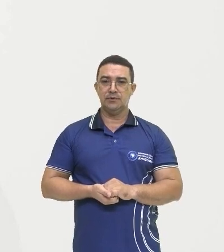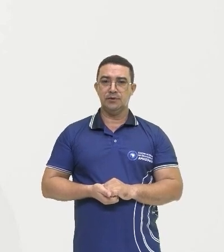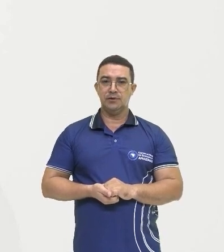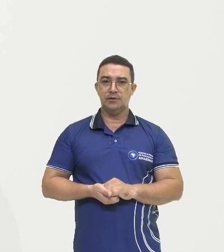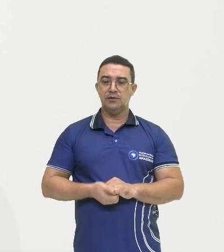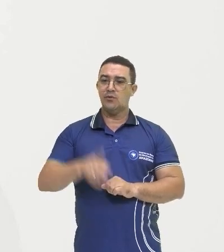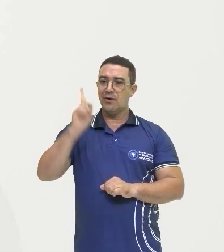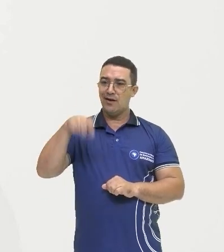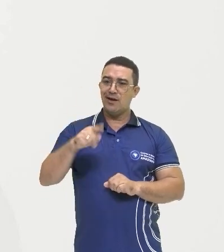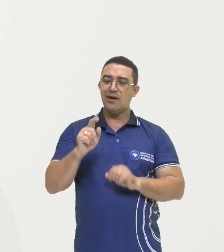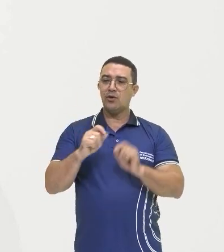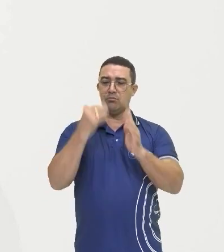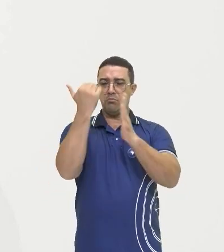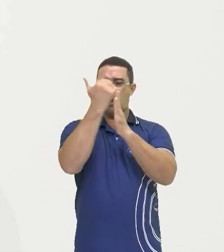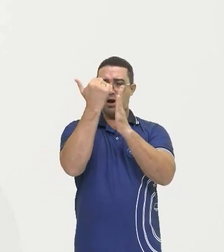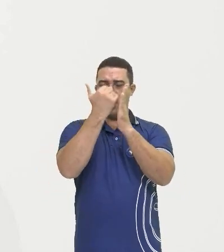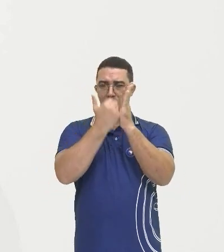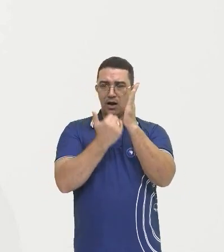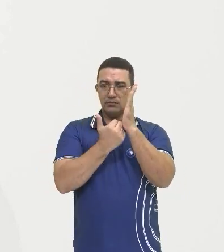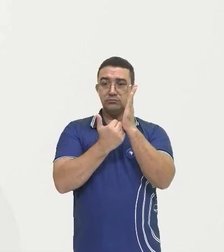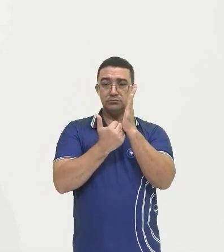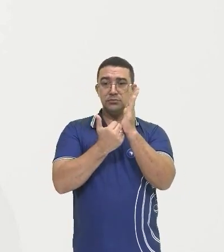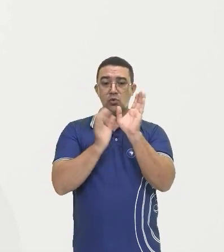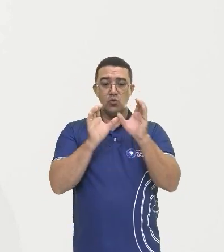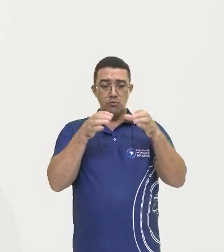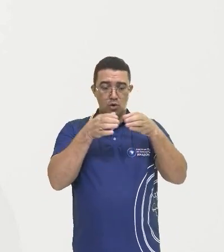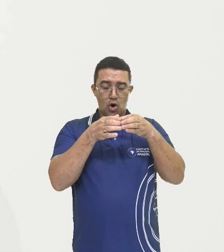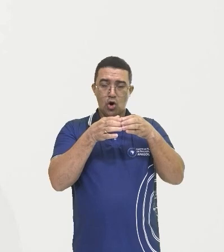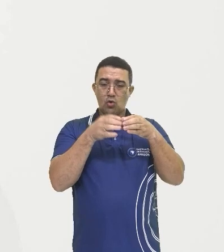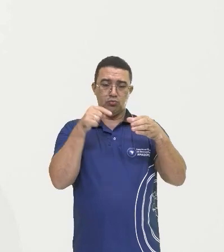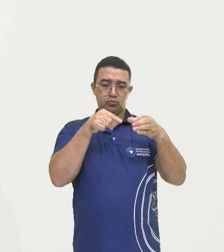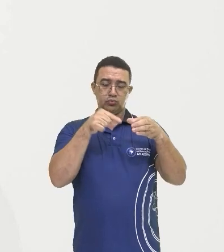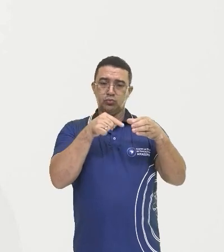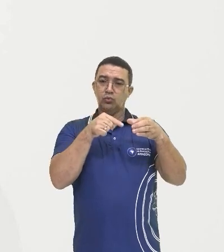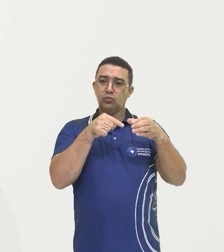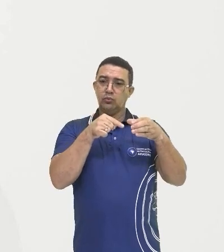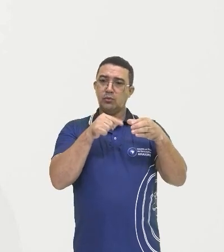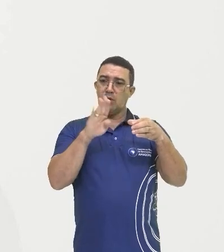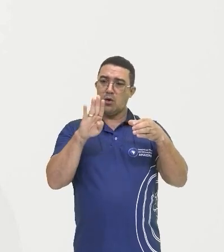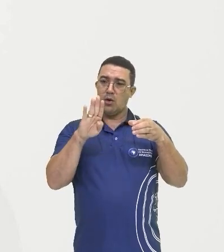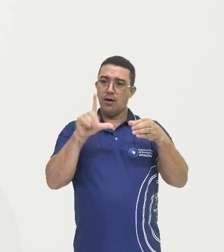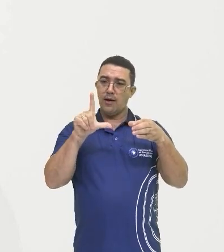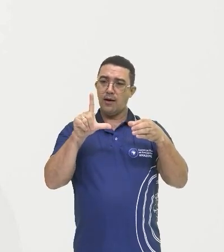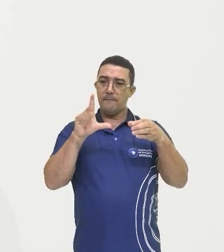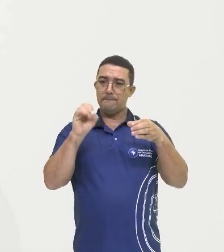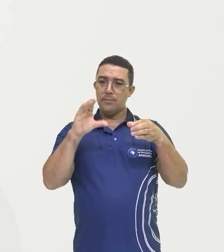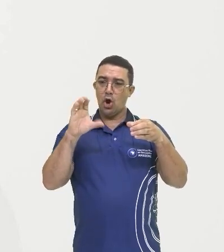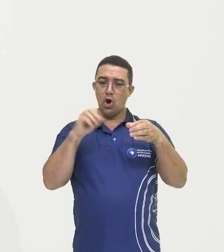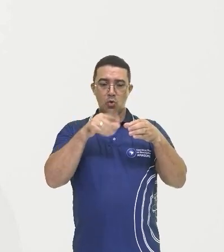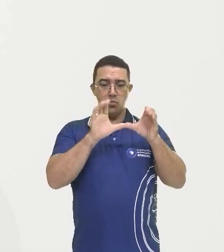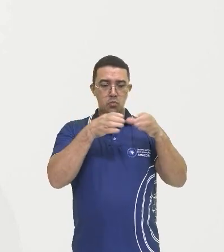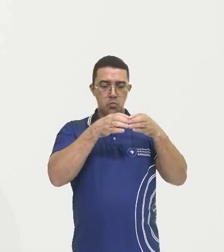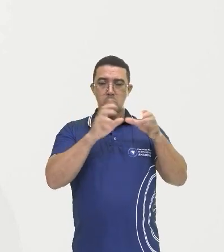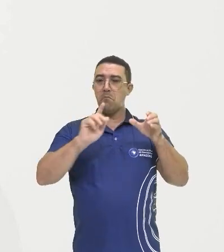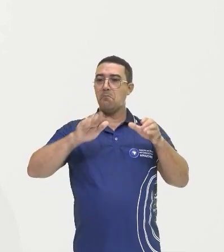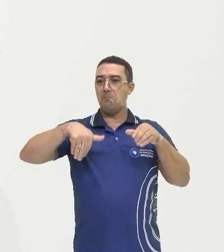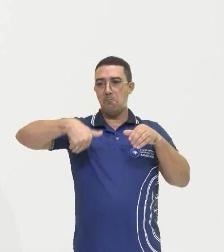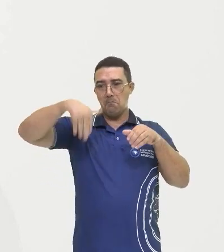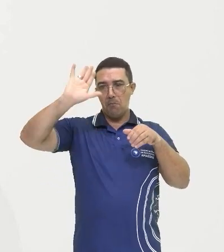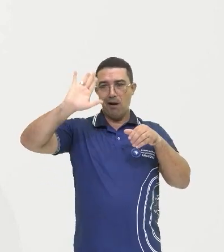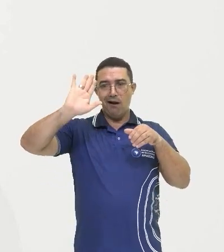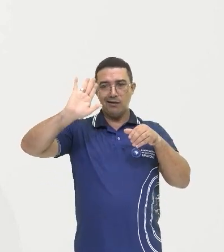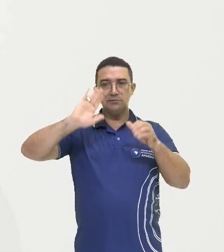o estágio em que se encontra o bloco mais evoluído, tá certo? Mais consolidado, e daqui a pouco a gente vai ver. Tudo